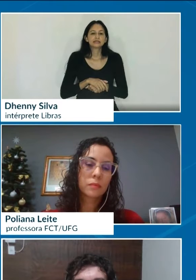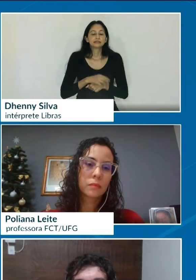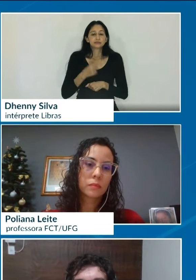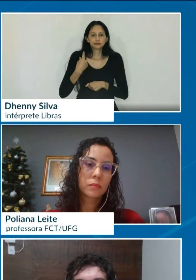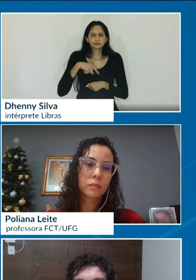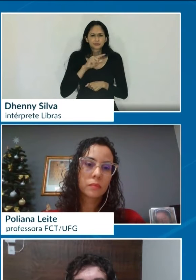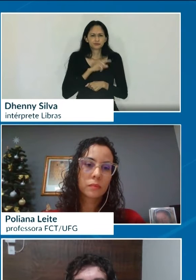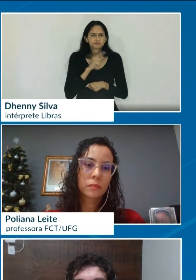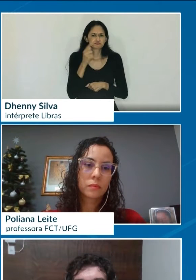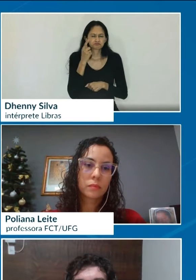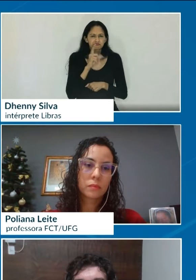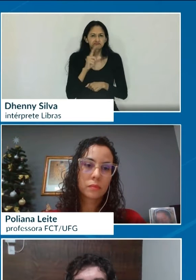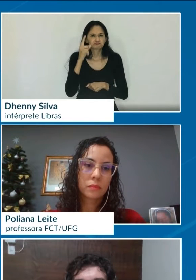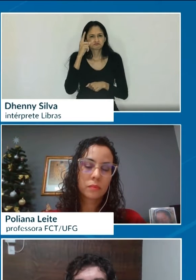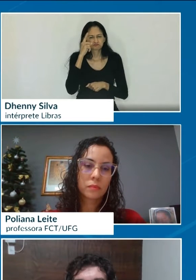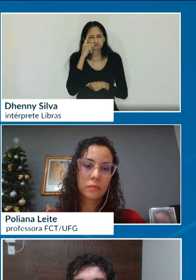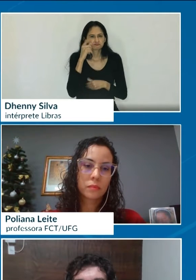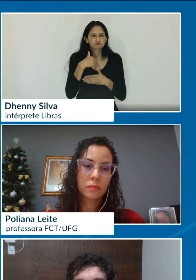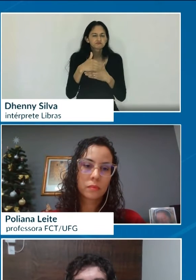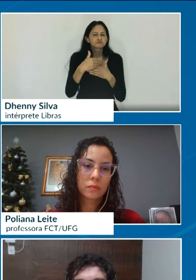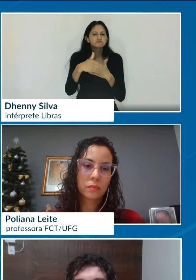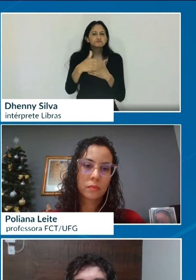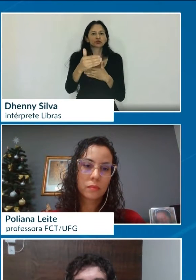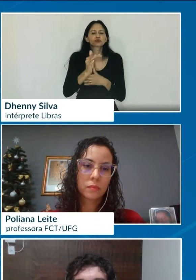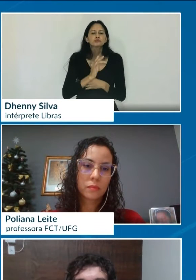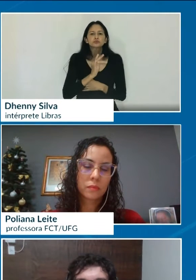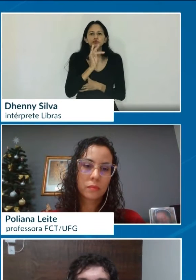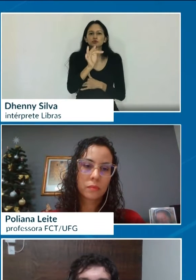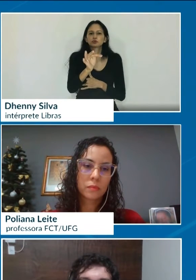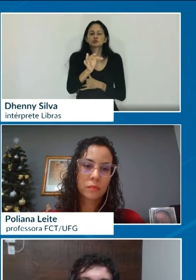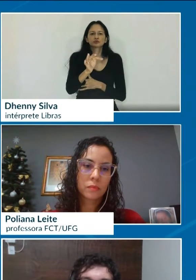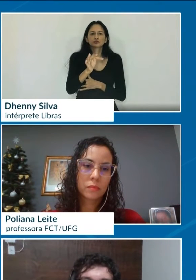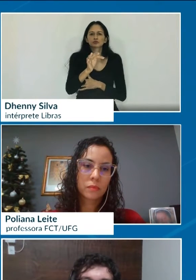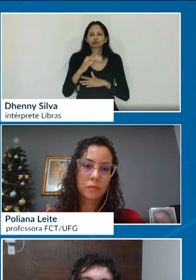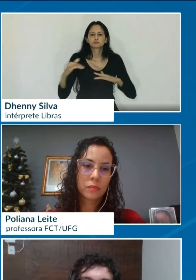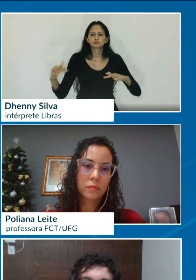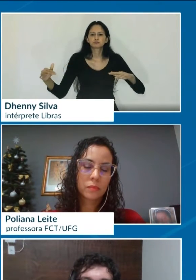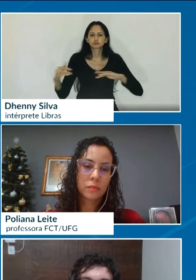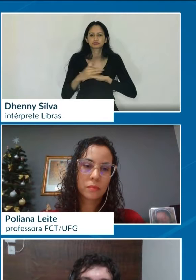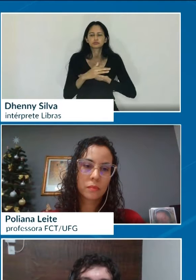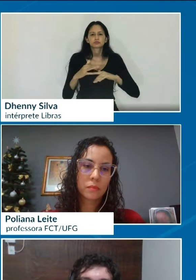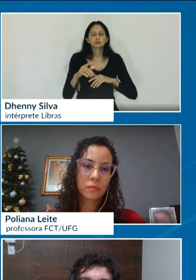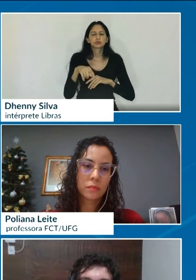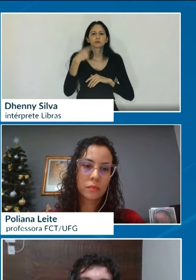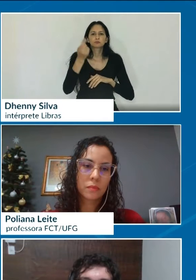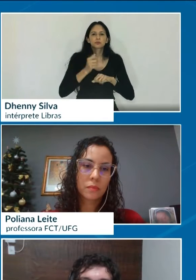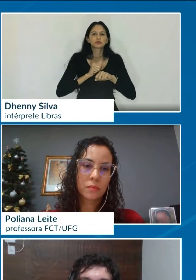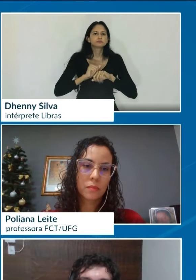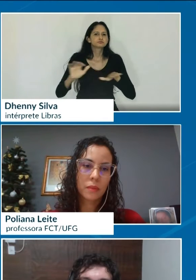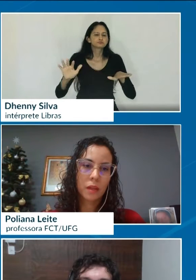ter alguma perspectiva de mobilidade urbana num período pós-pandemia?